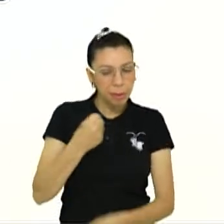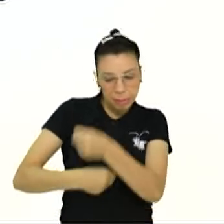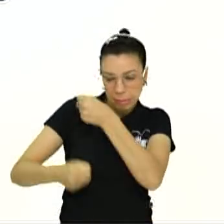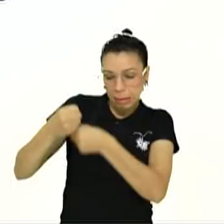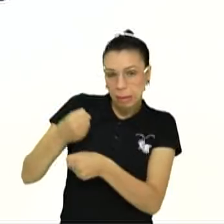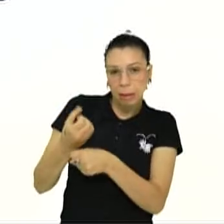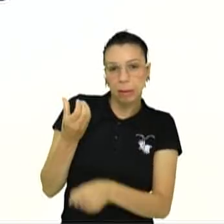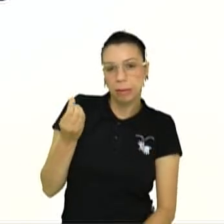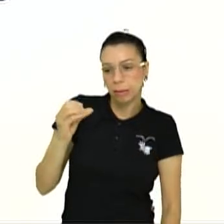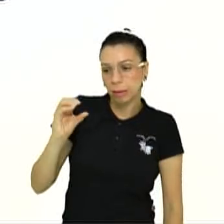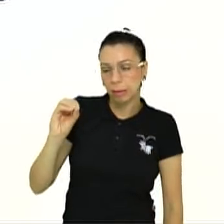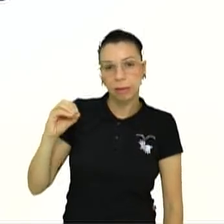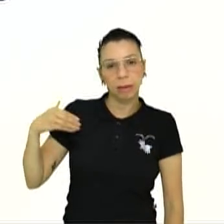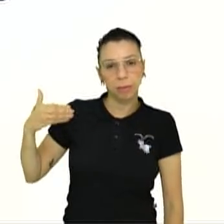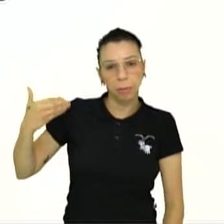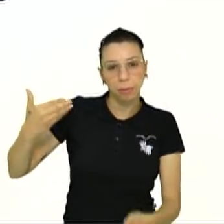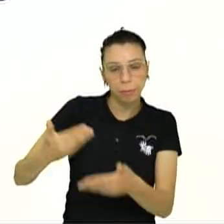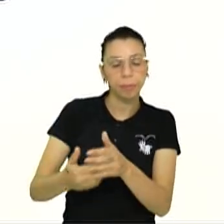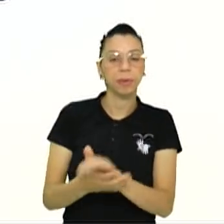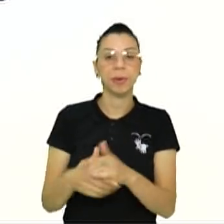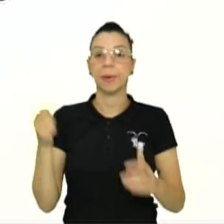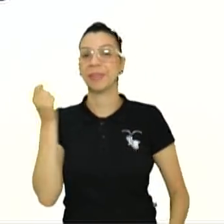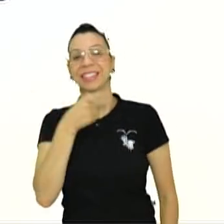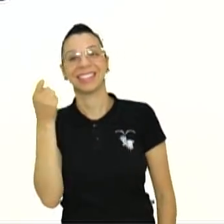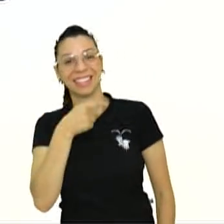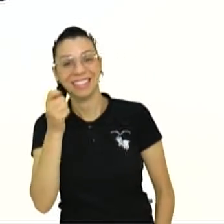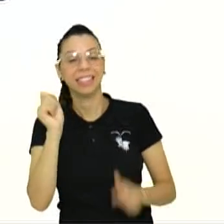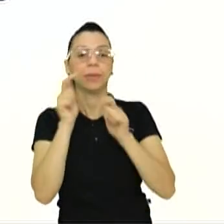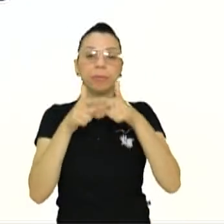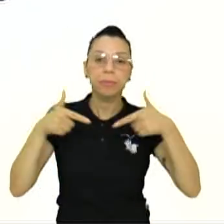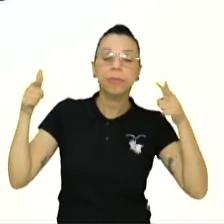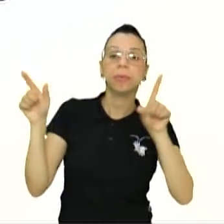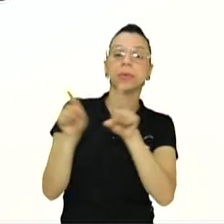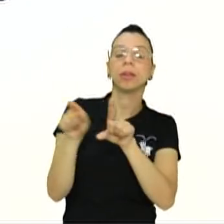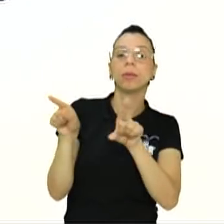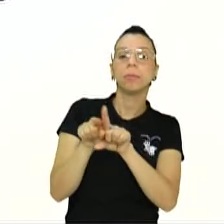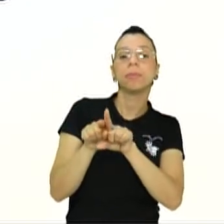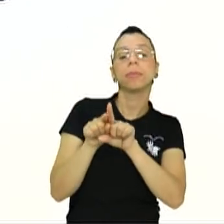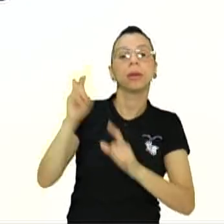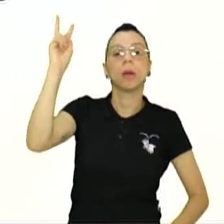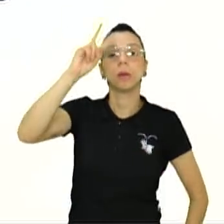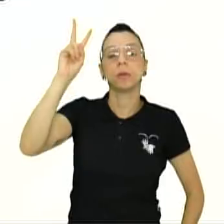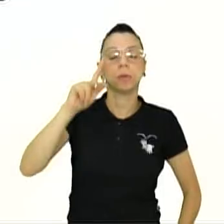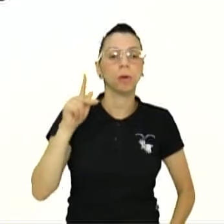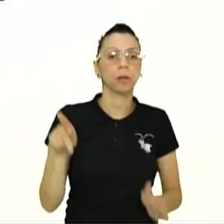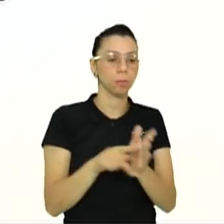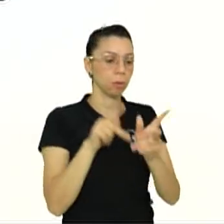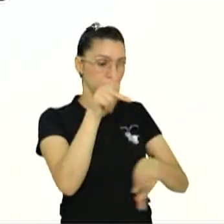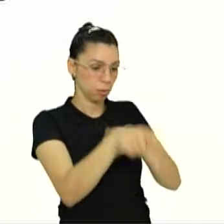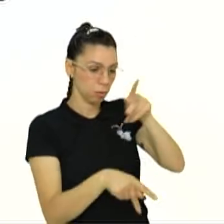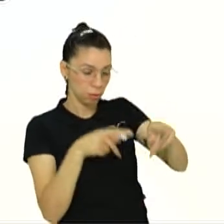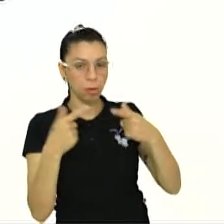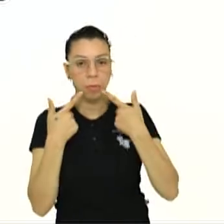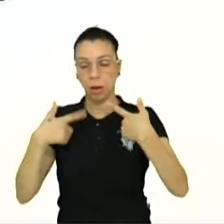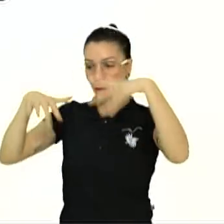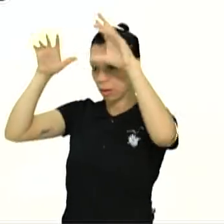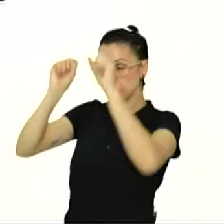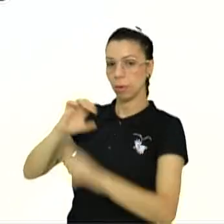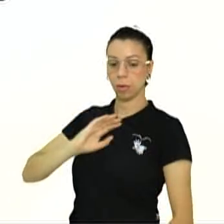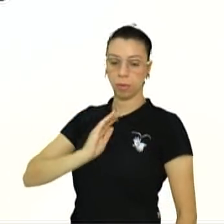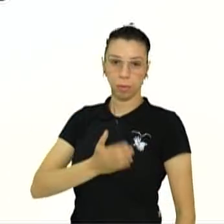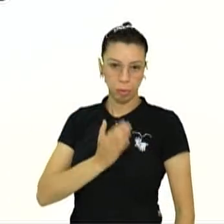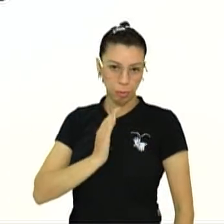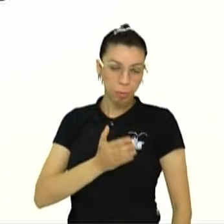provocando somente risadas, contos populares, linguagem direta ao coração de um